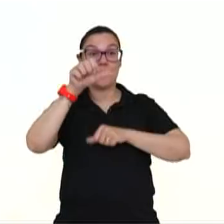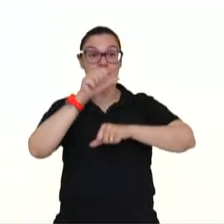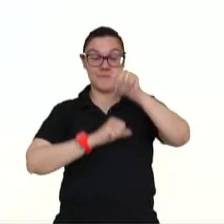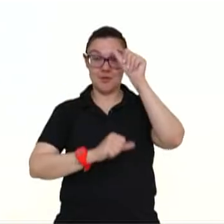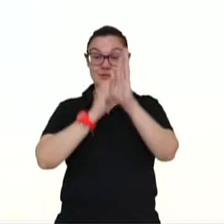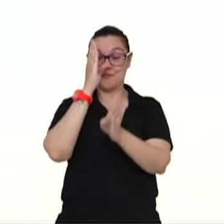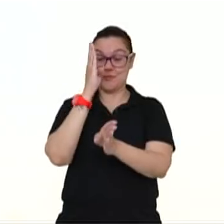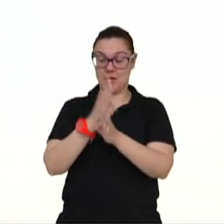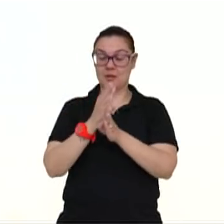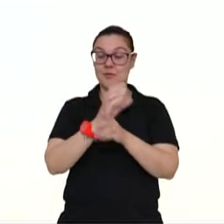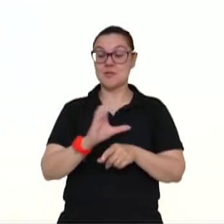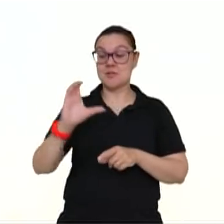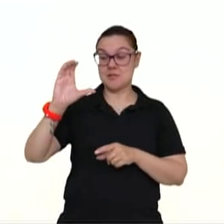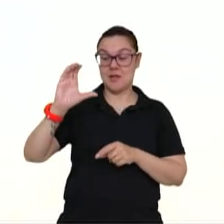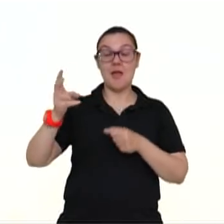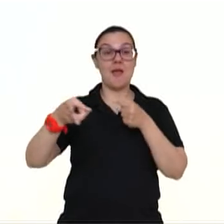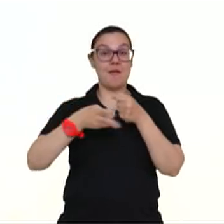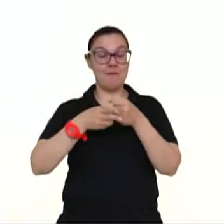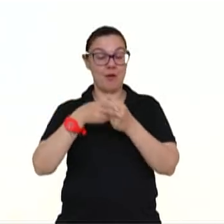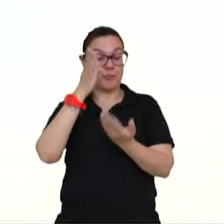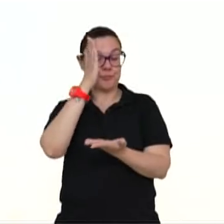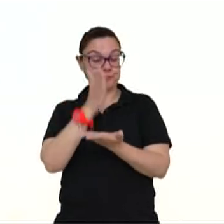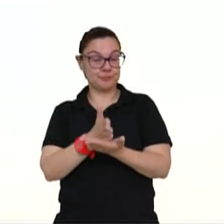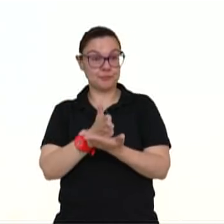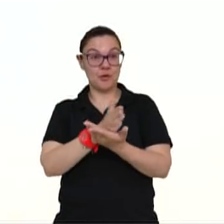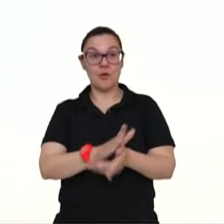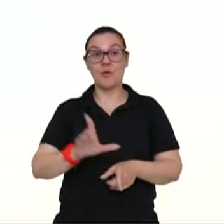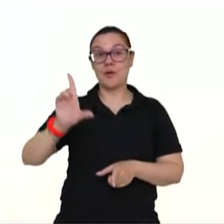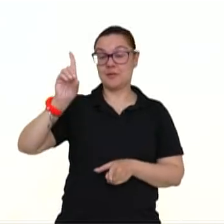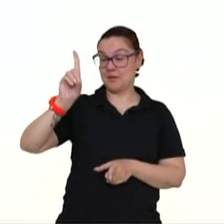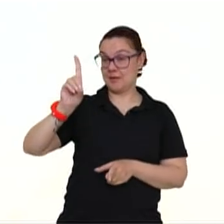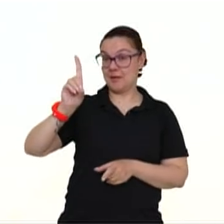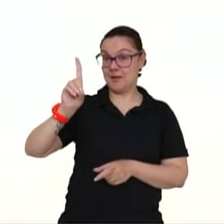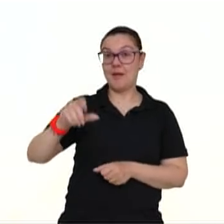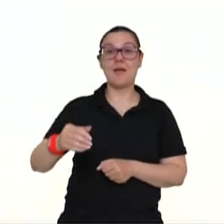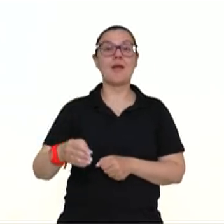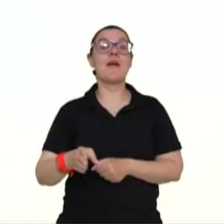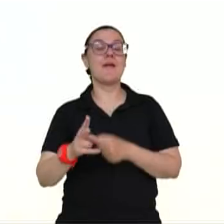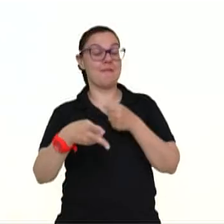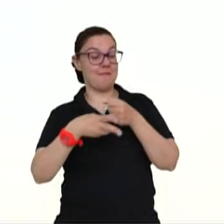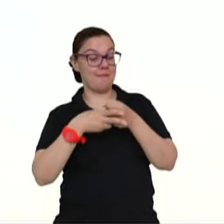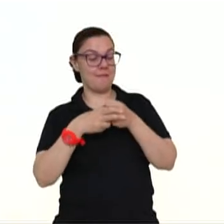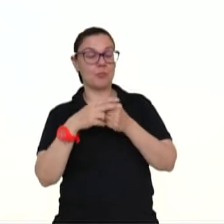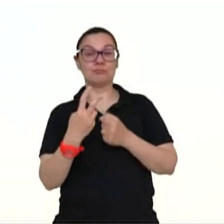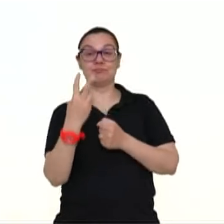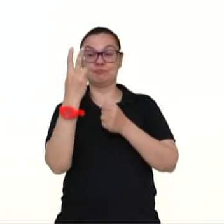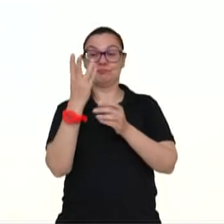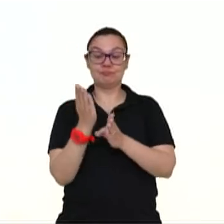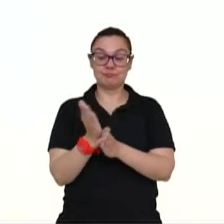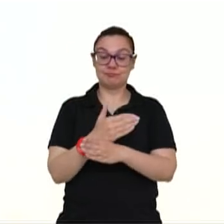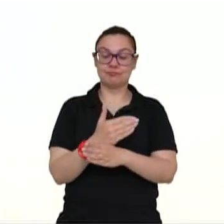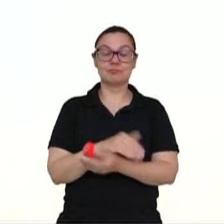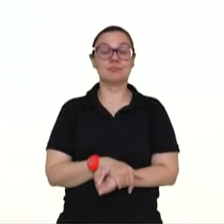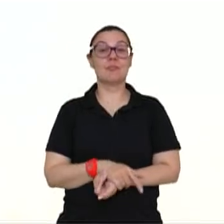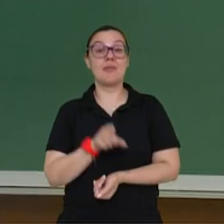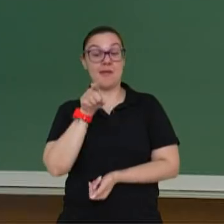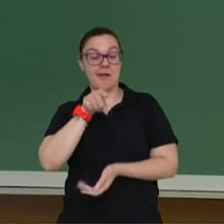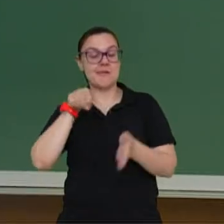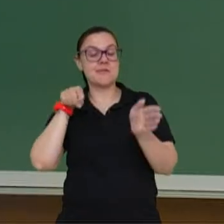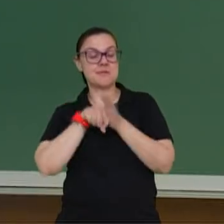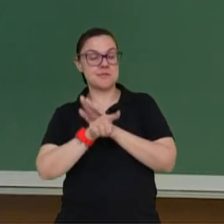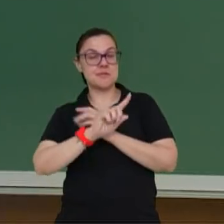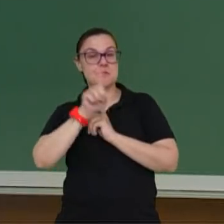letra C, verbo intransitivo, letra D, verbo bitransitivo. Esta